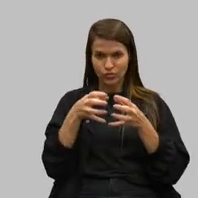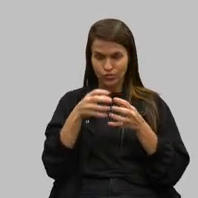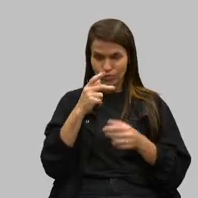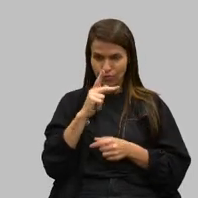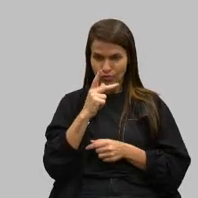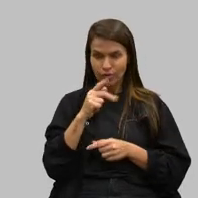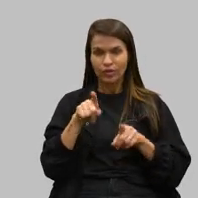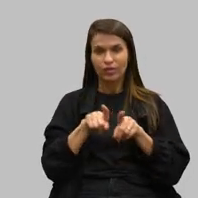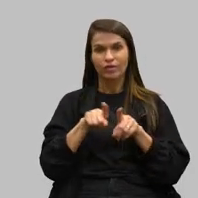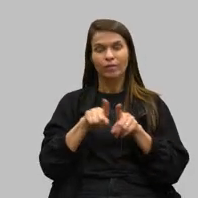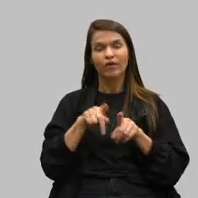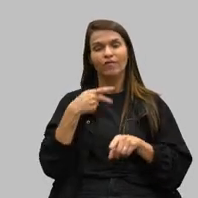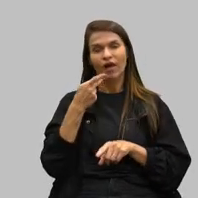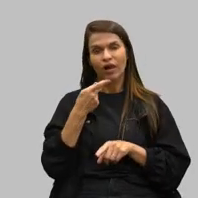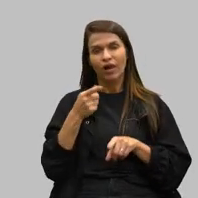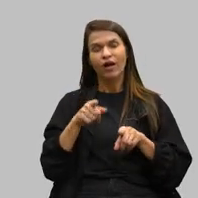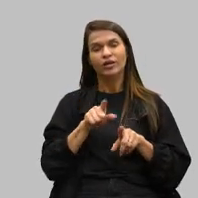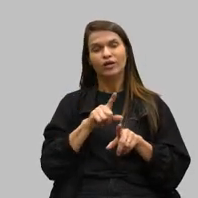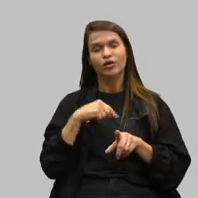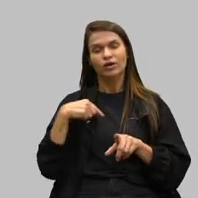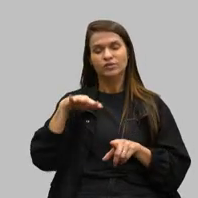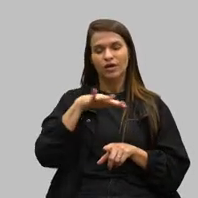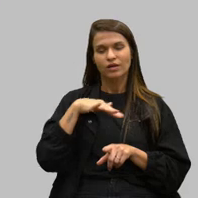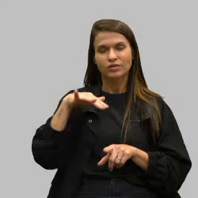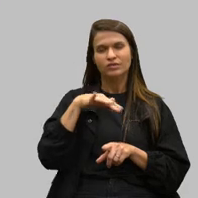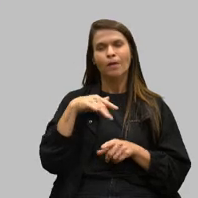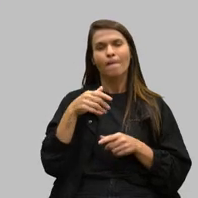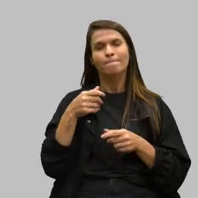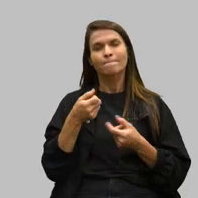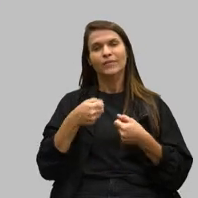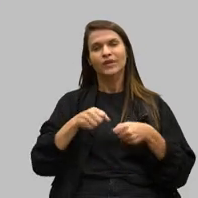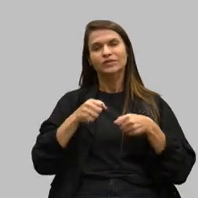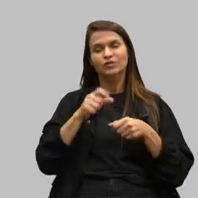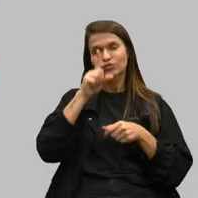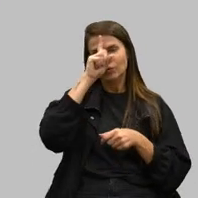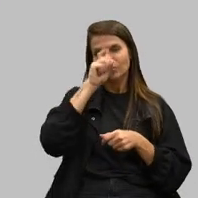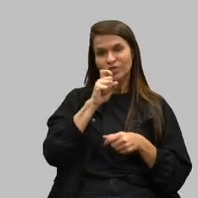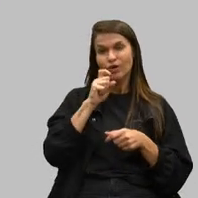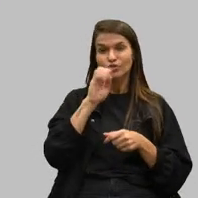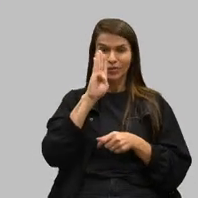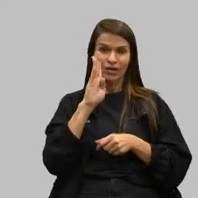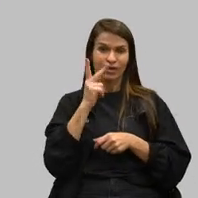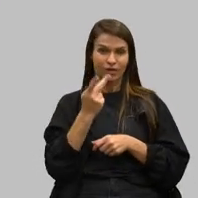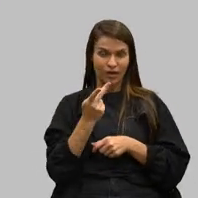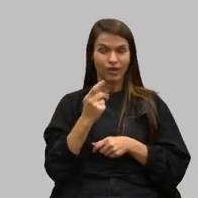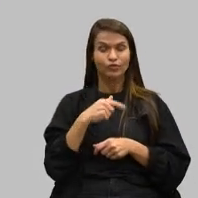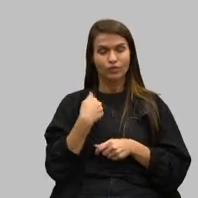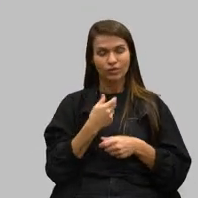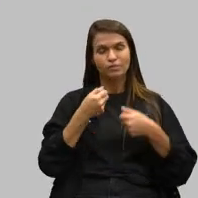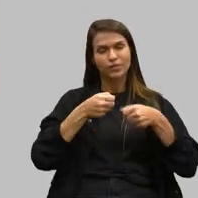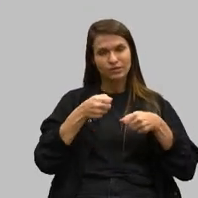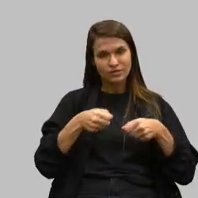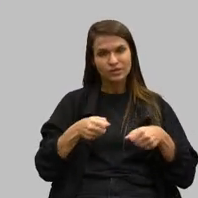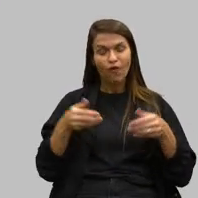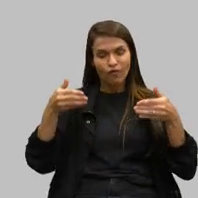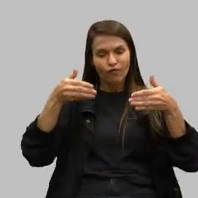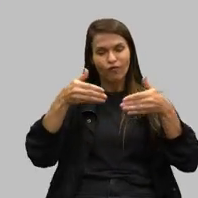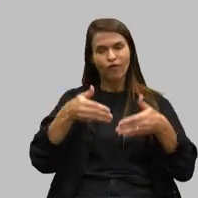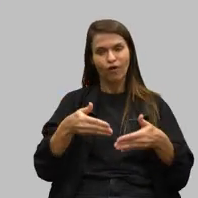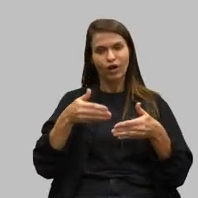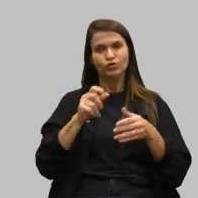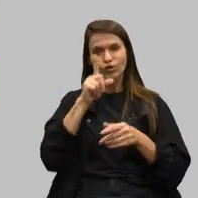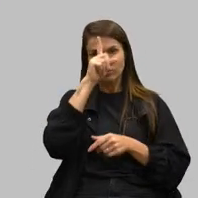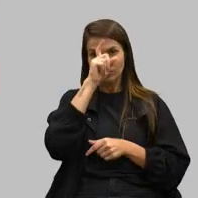ressaltar também que a nossa região é muito dependente dos hospitais de Belo Horizonte. E a gente precisa vocacionar os nossos